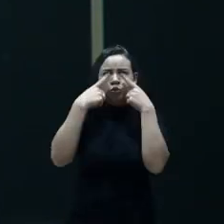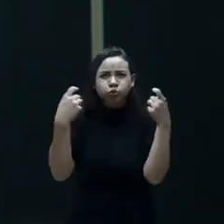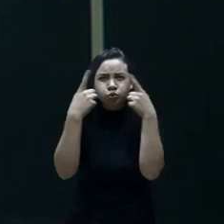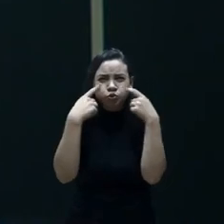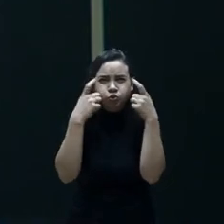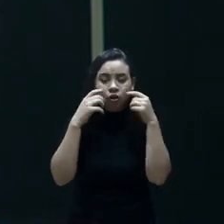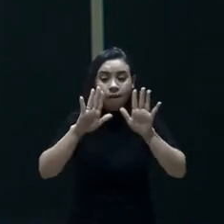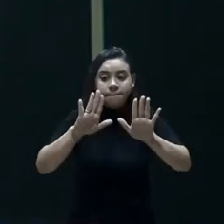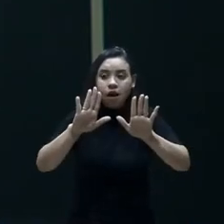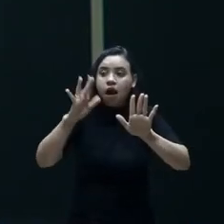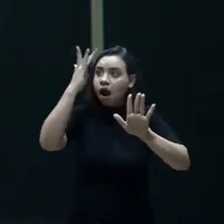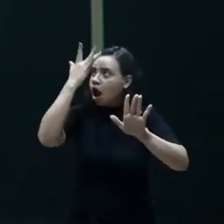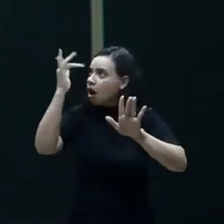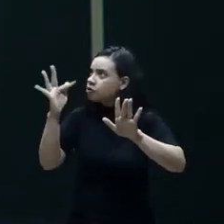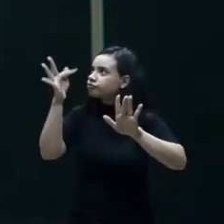tenho alegria para contar.